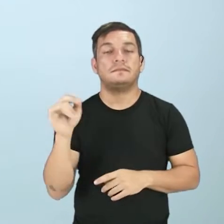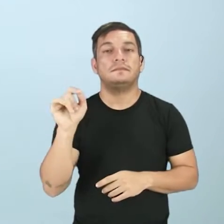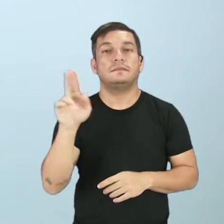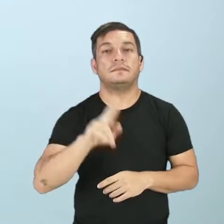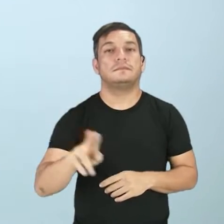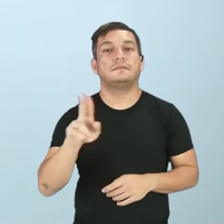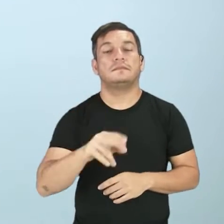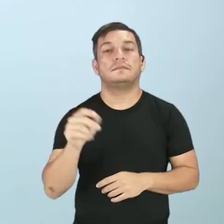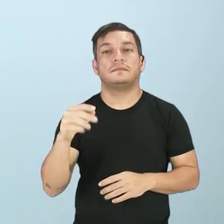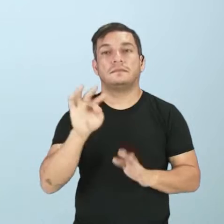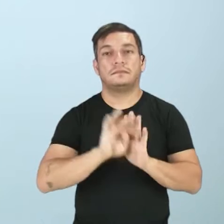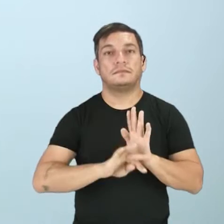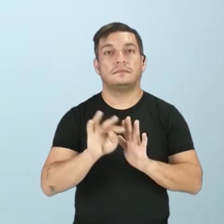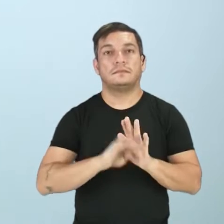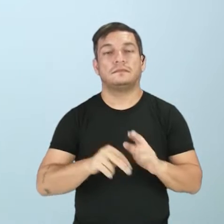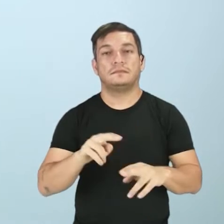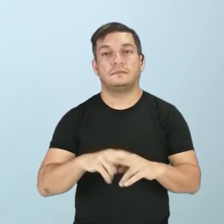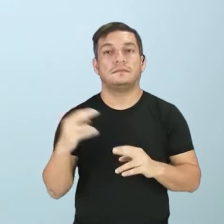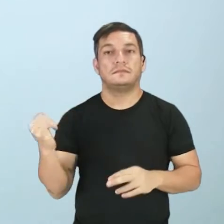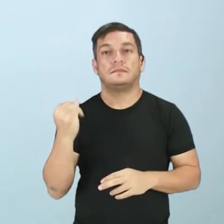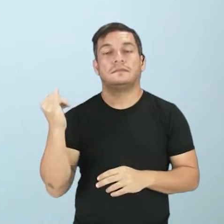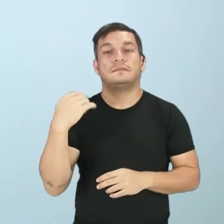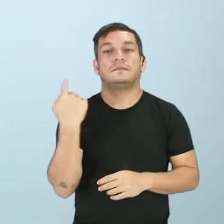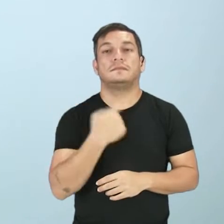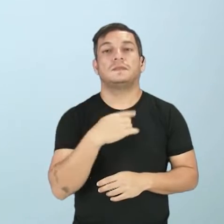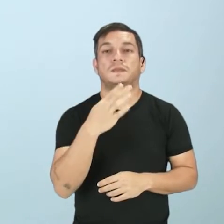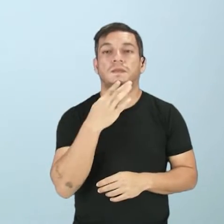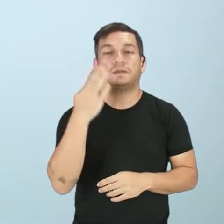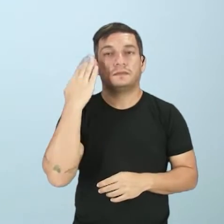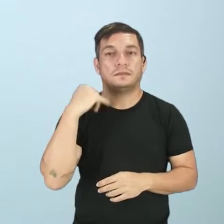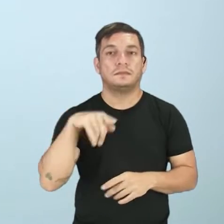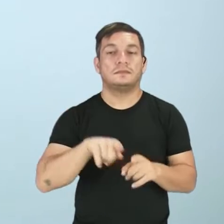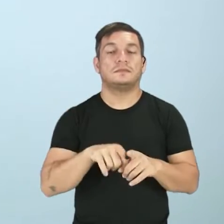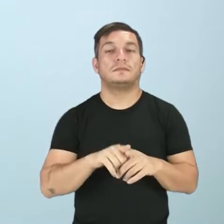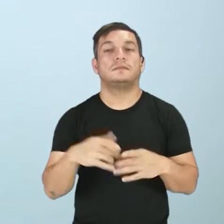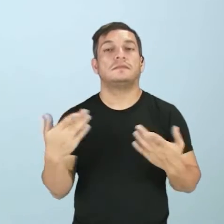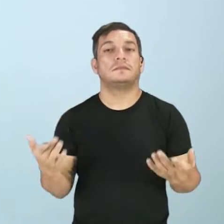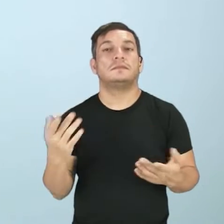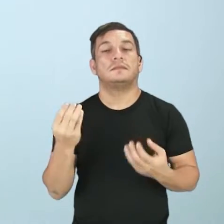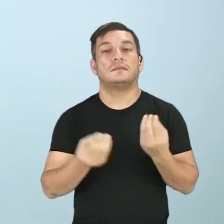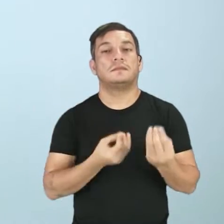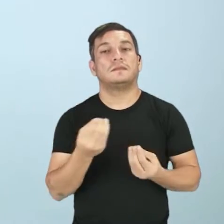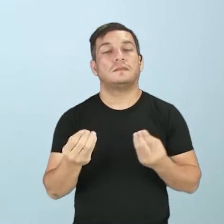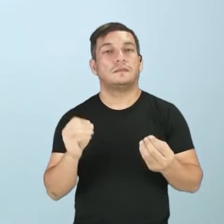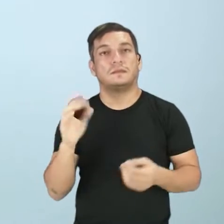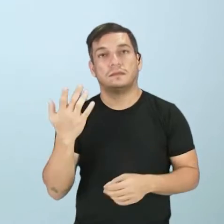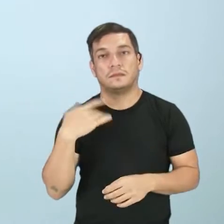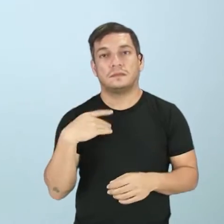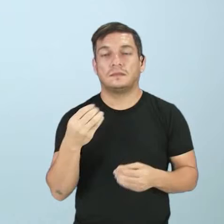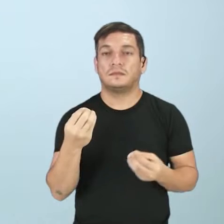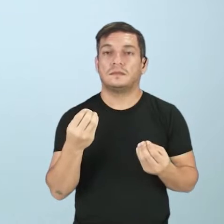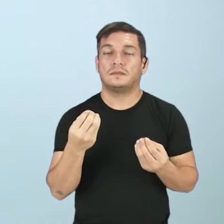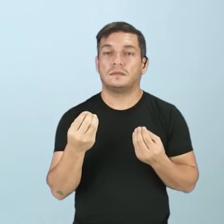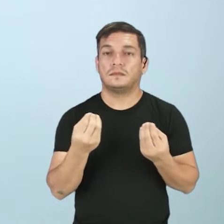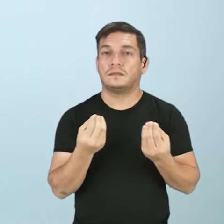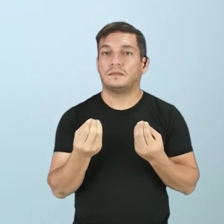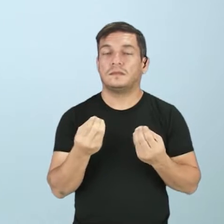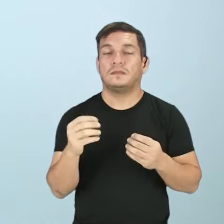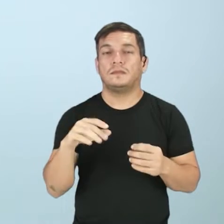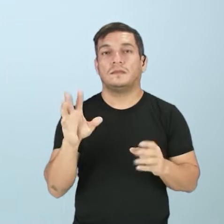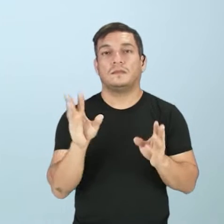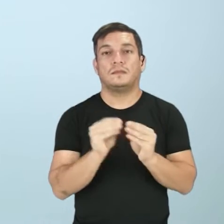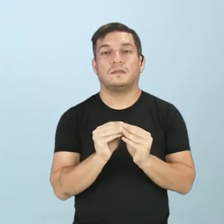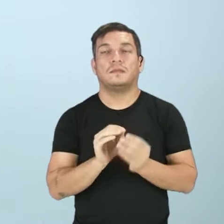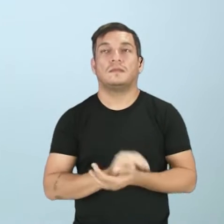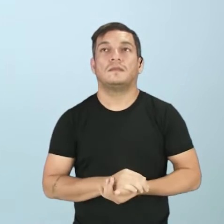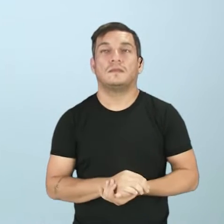dentro do nosso texto. Por isso que é importante a gente conhecer e saber quais são, como são, né, a sua forma, as suas